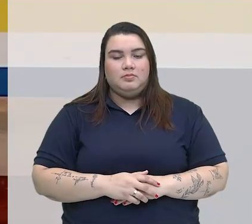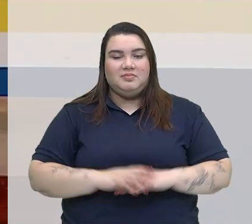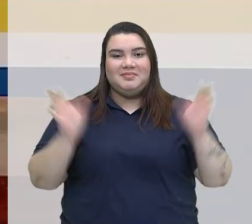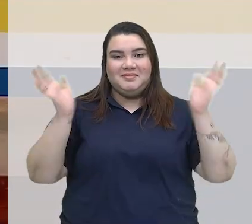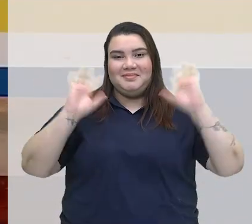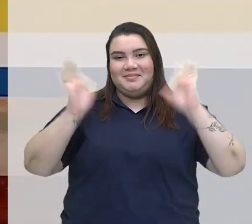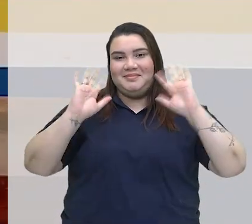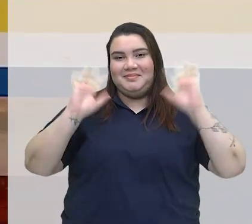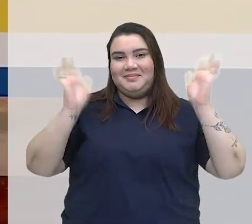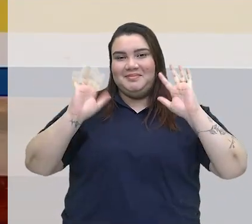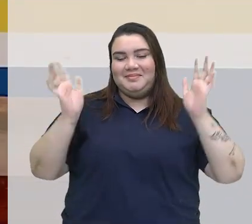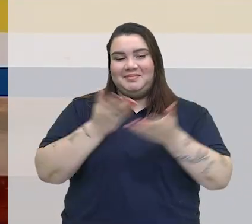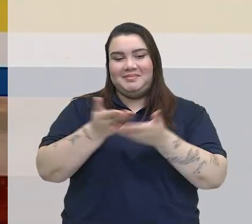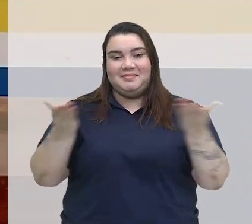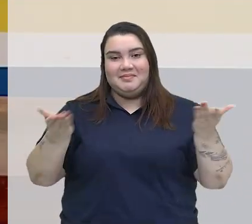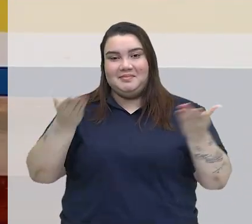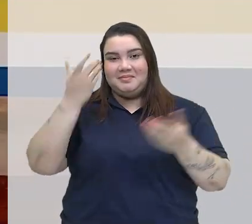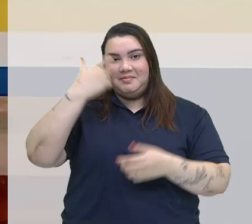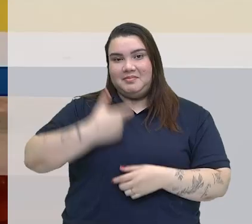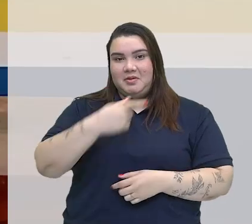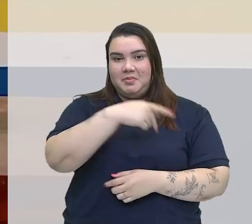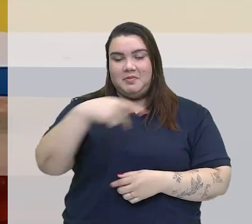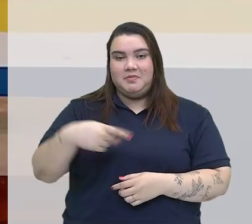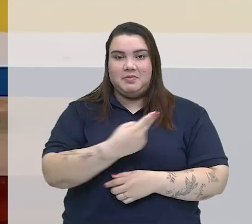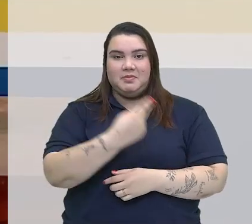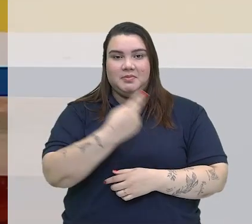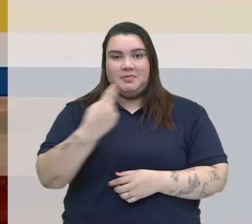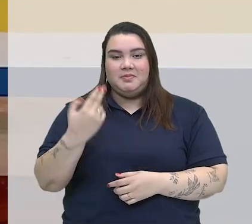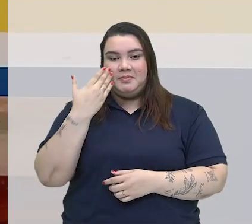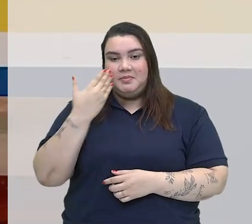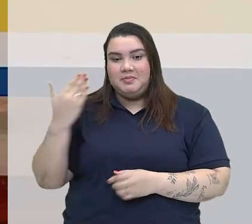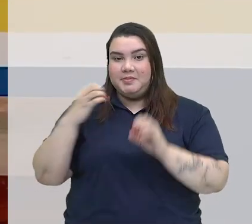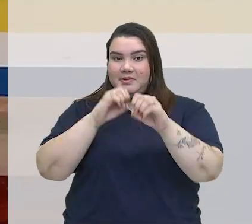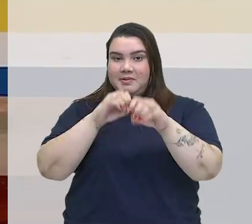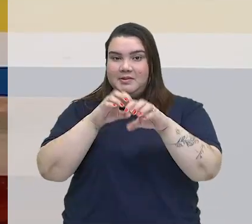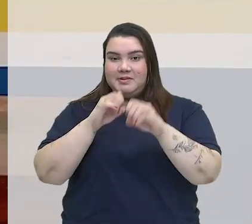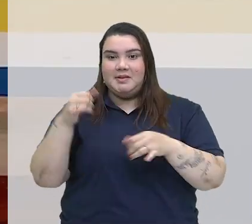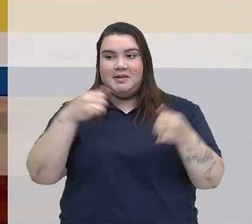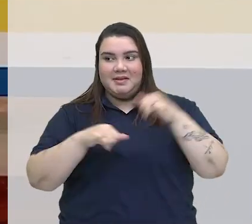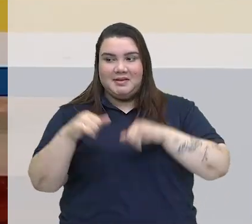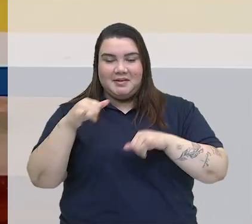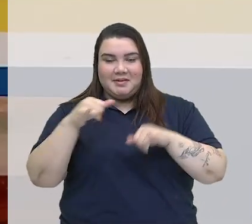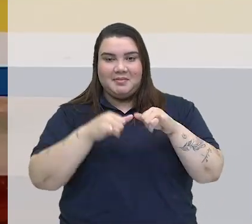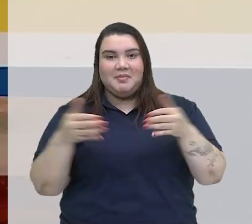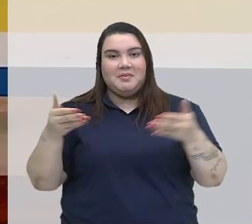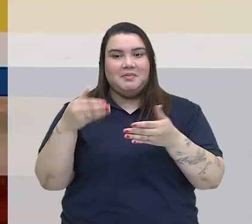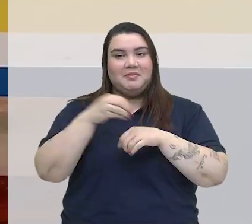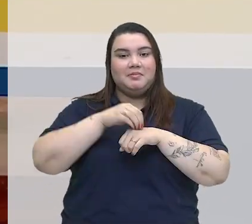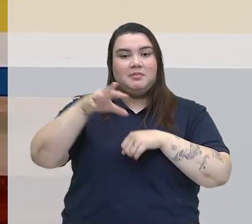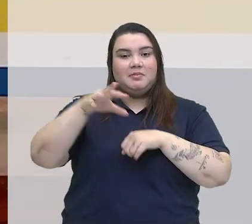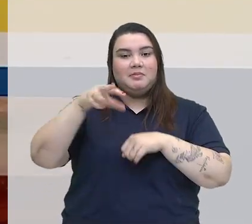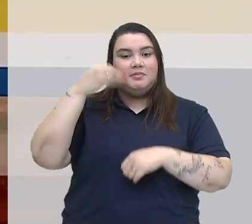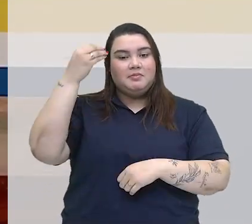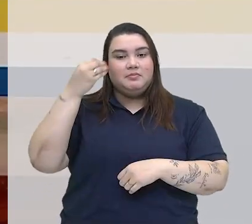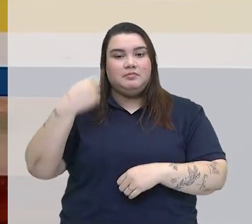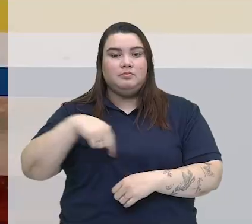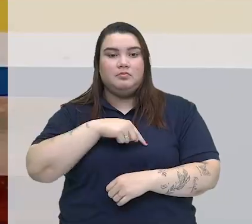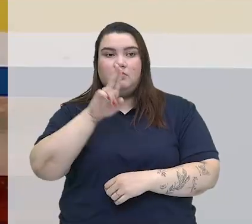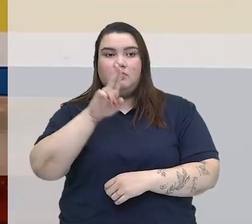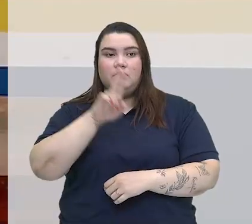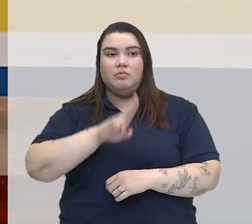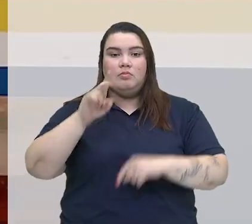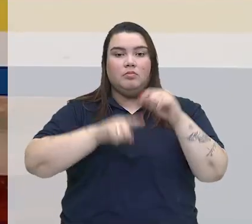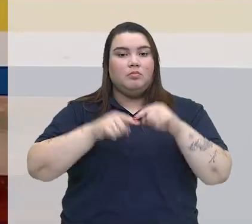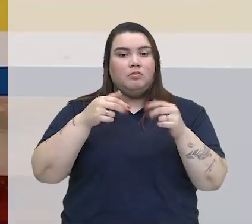Olá, meus queridos, professor Paulo Torres aqui de Química, e hoje eu vim trazer um experimento para vocês. Os itens que nós temos